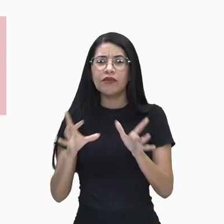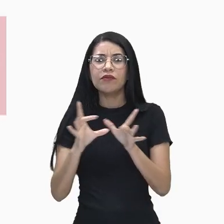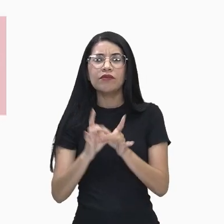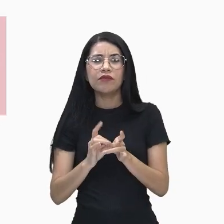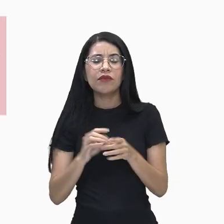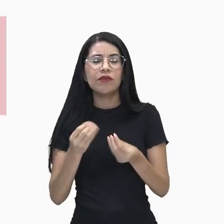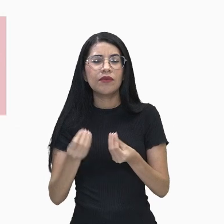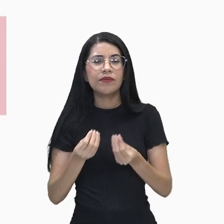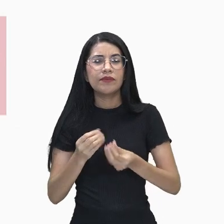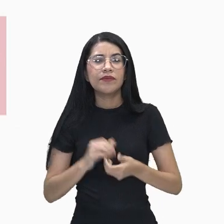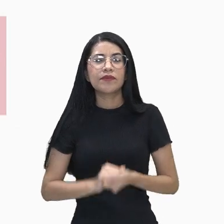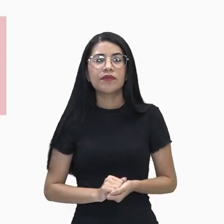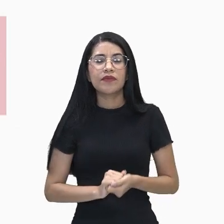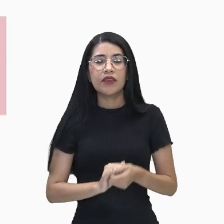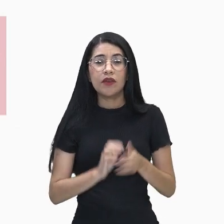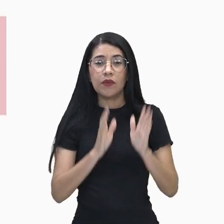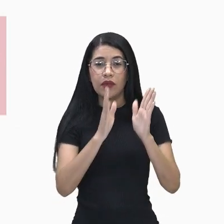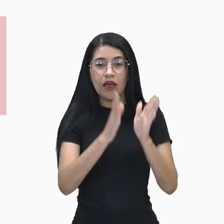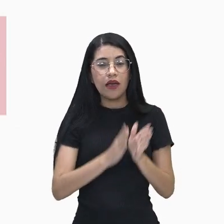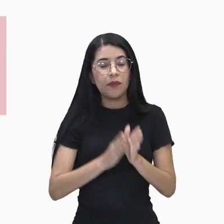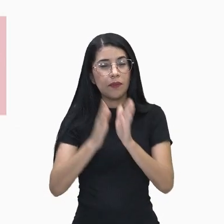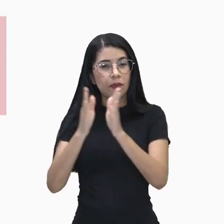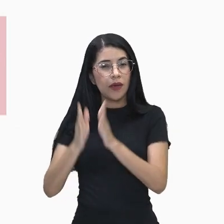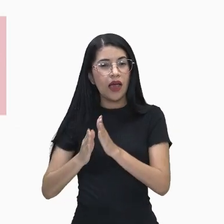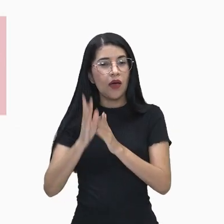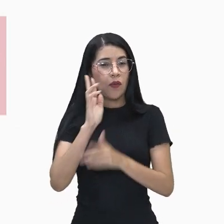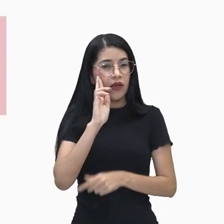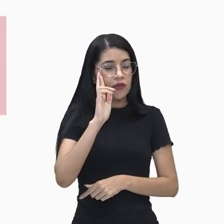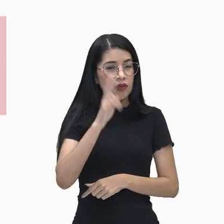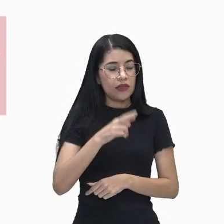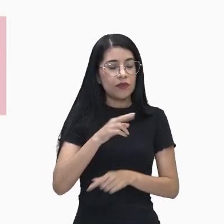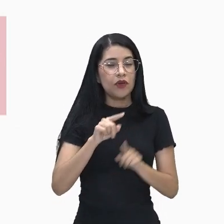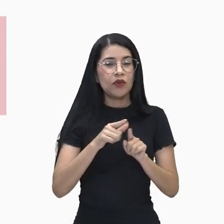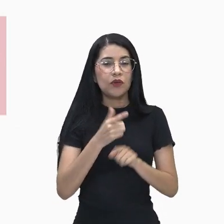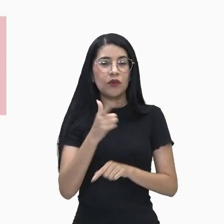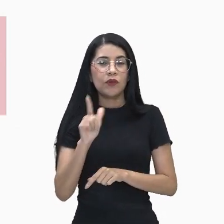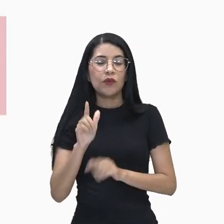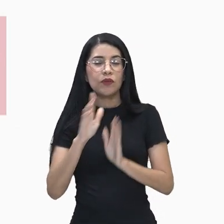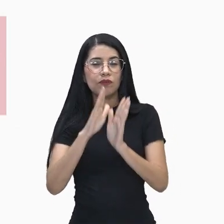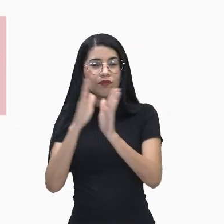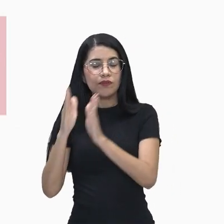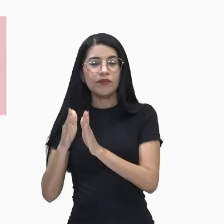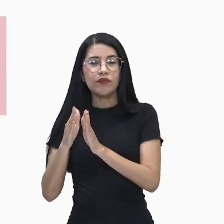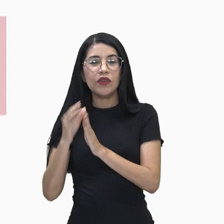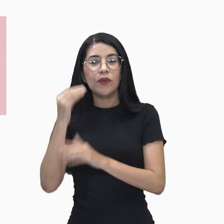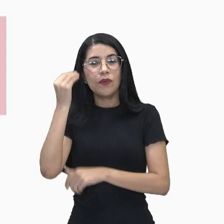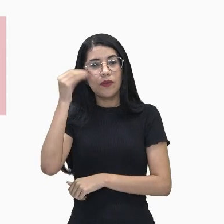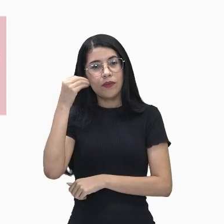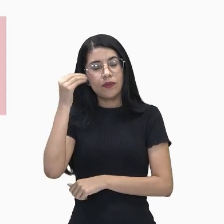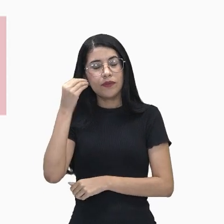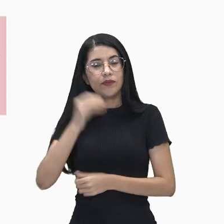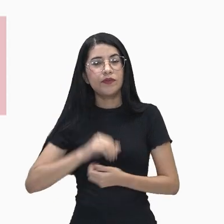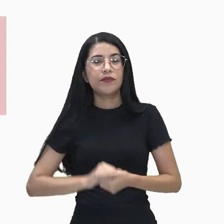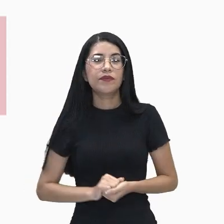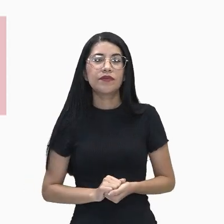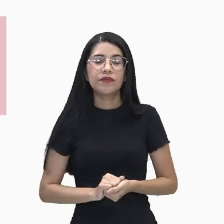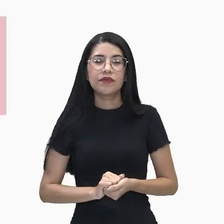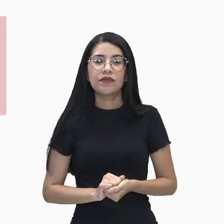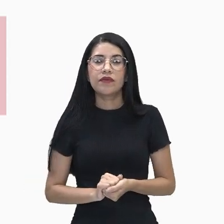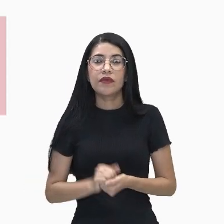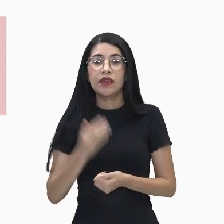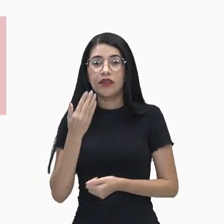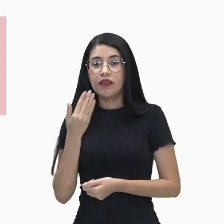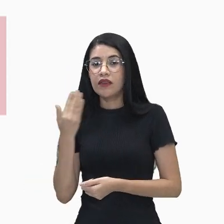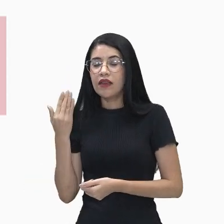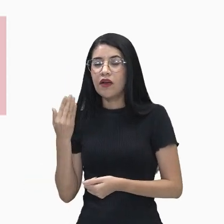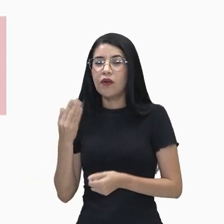só. De um lado nós temos o racionalismo, do outro lado nós temos o empirismo. E aí nós temos